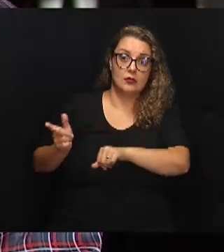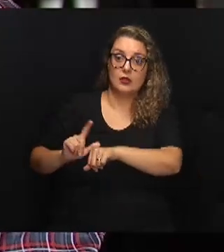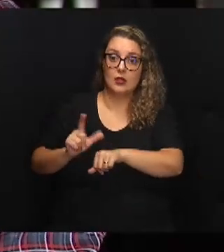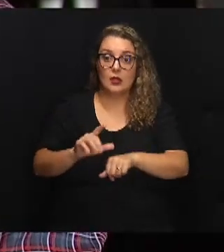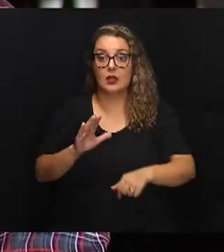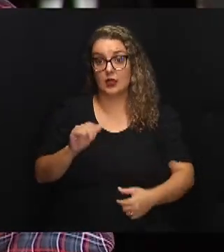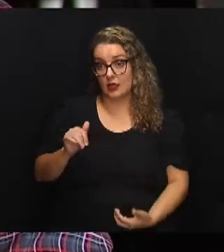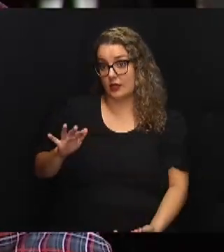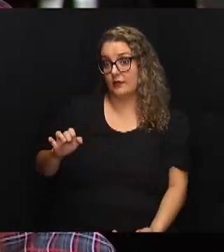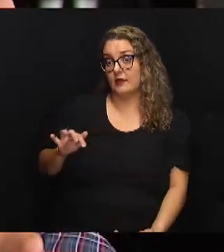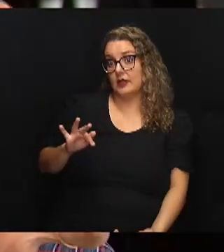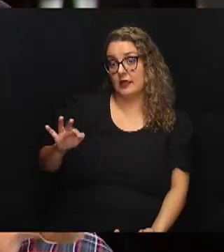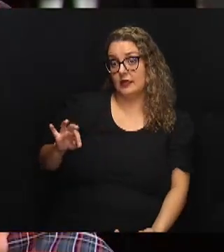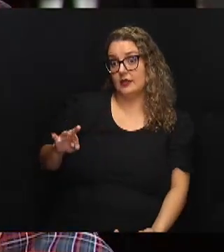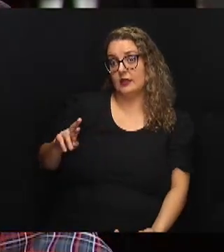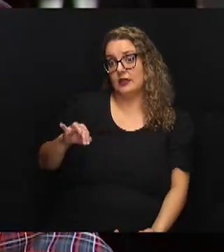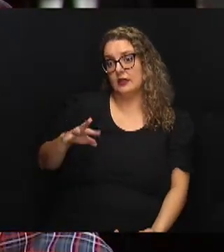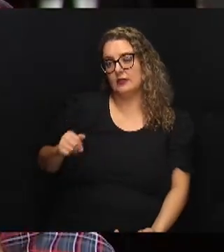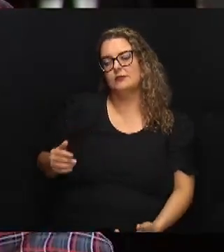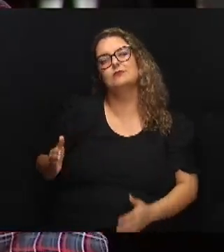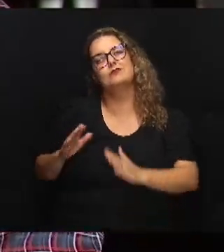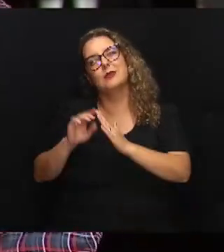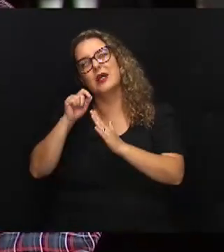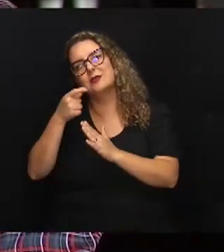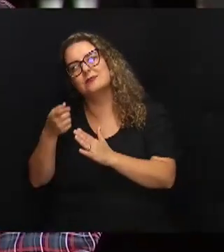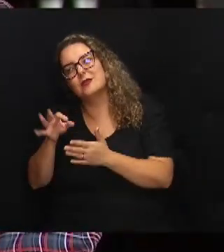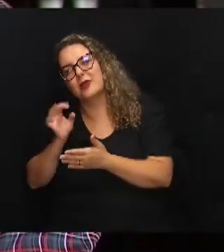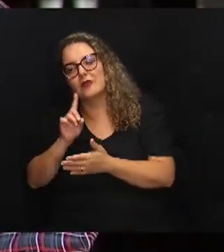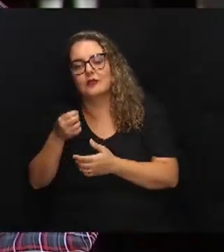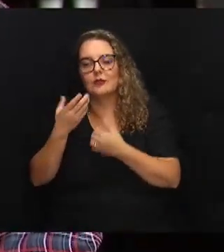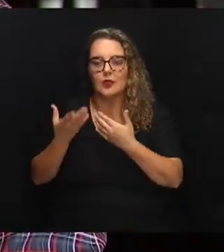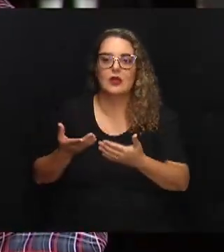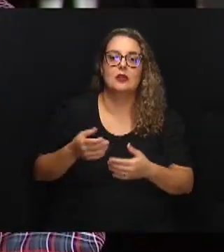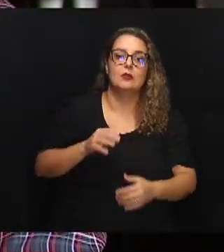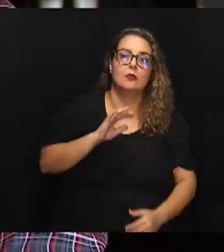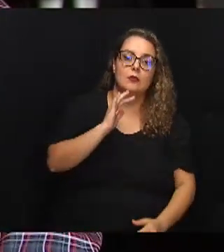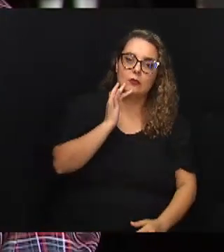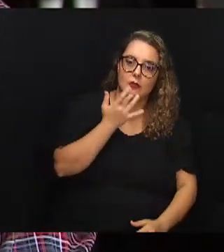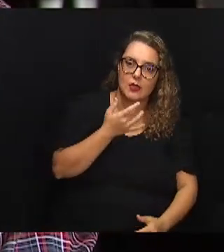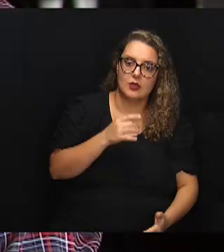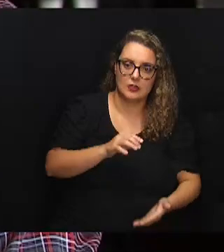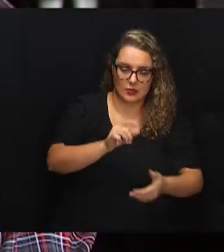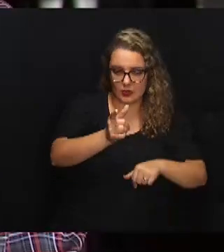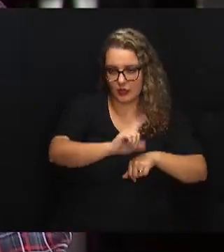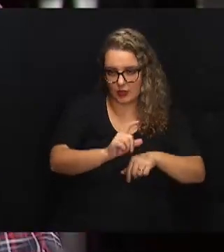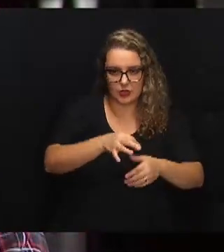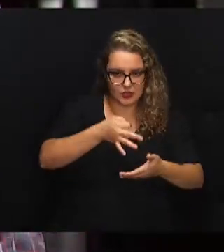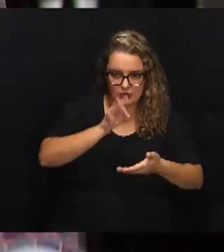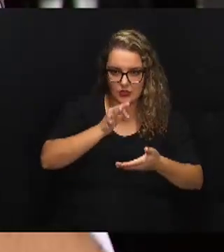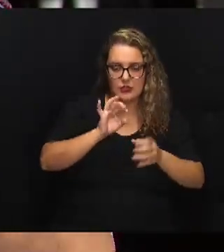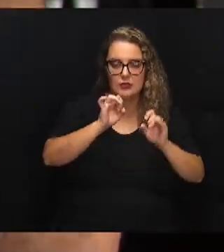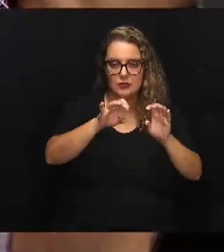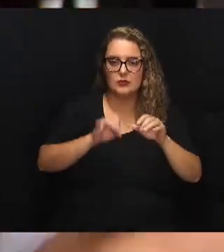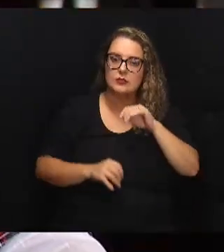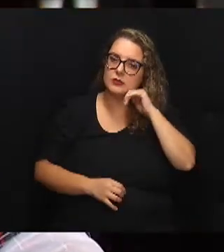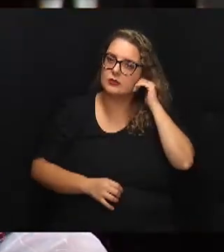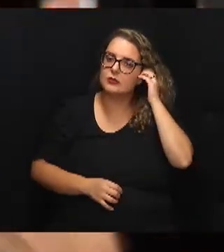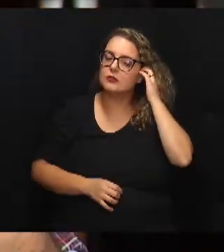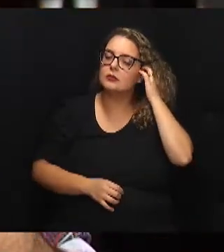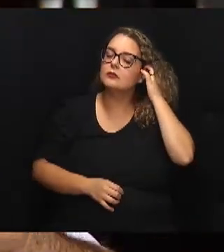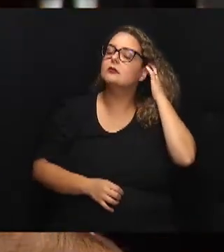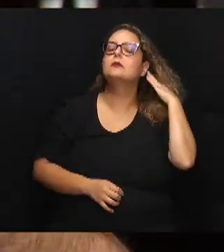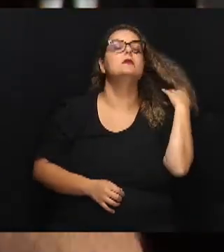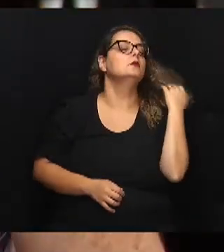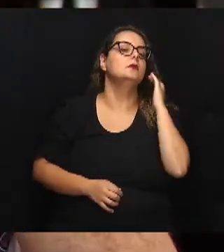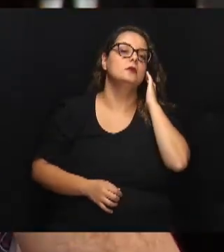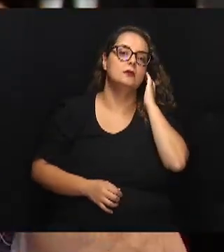de cafés bons. Padaria, geralmente o café não é tão bom, então prefiro café, que tem cafeteria, tem cafés especiais. Inclusive, a